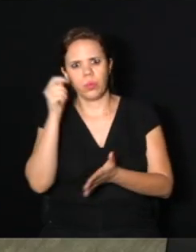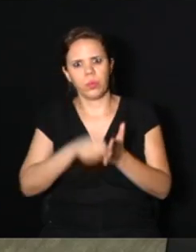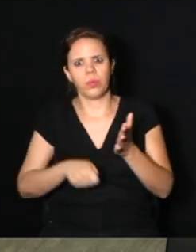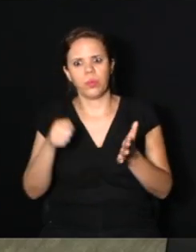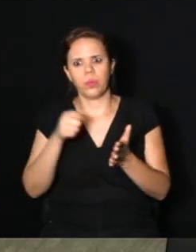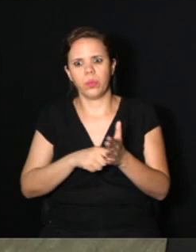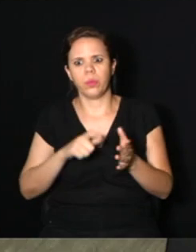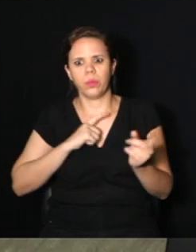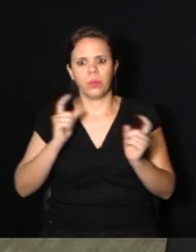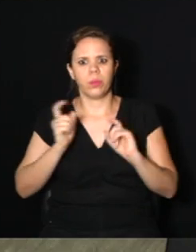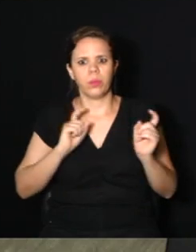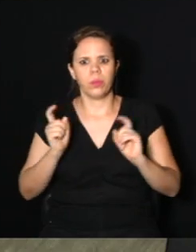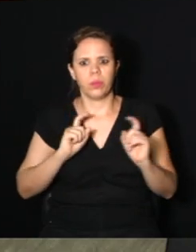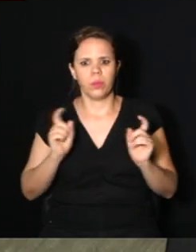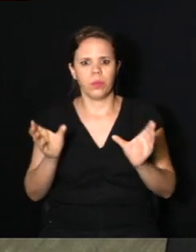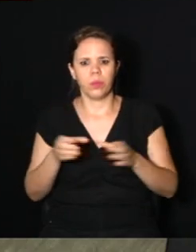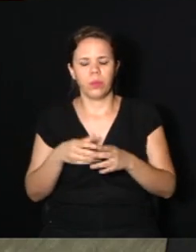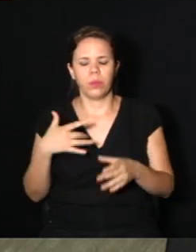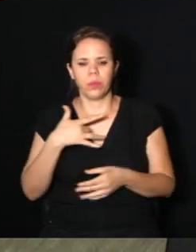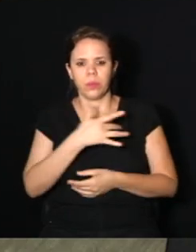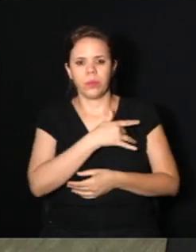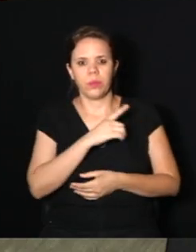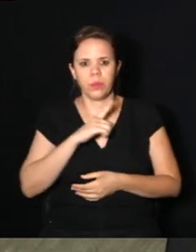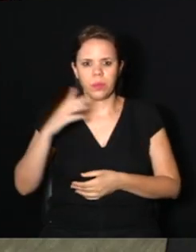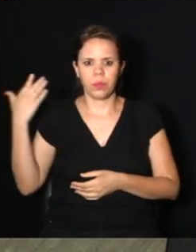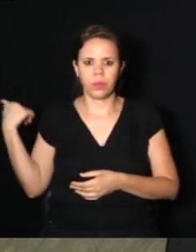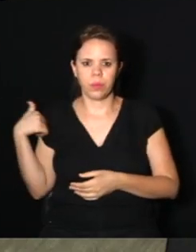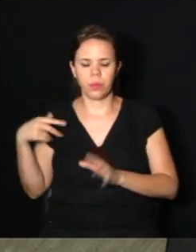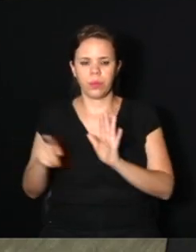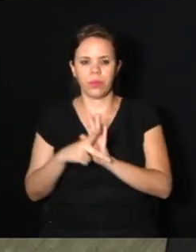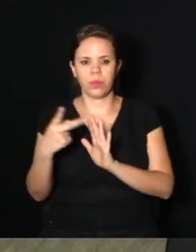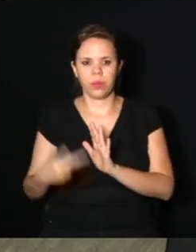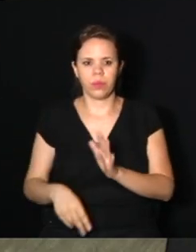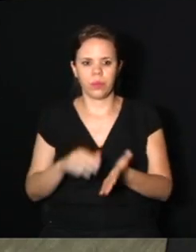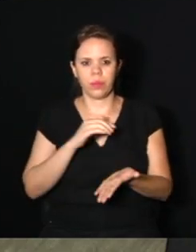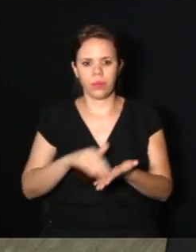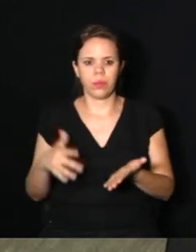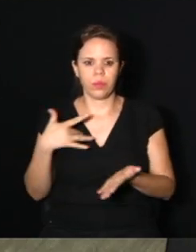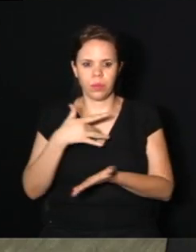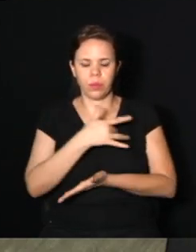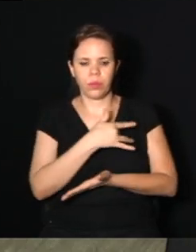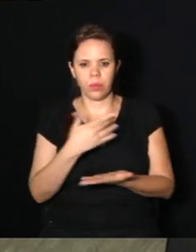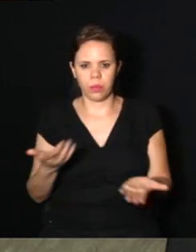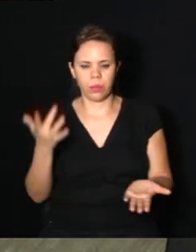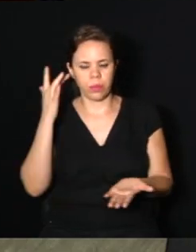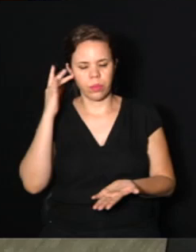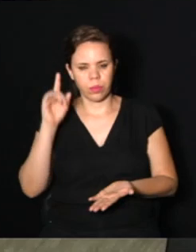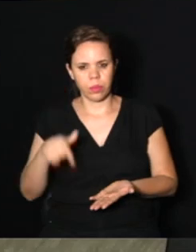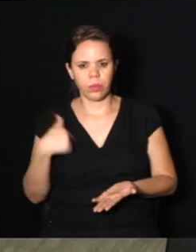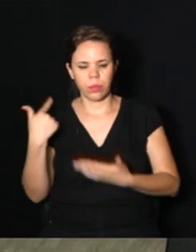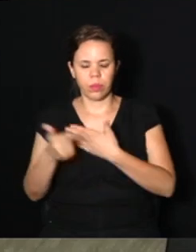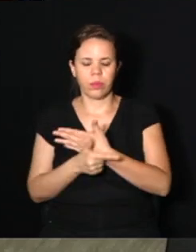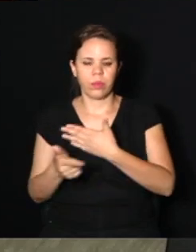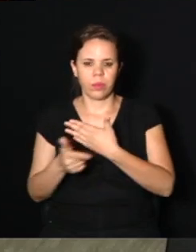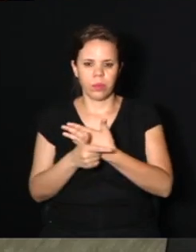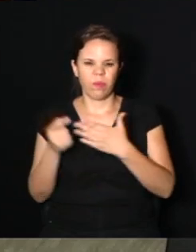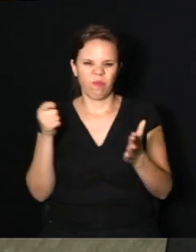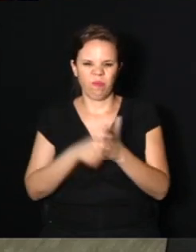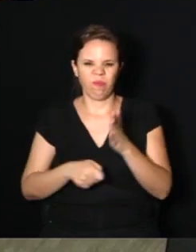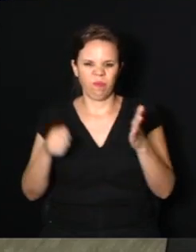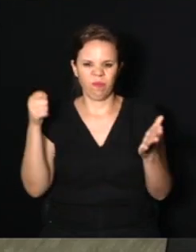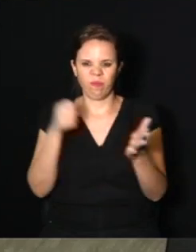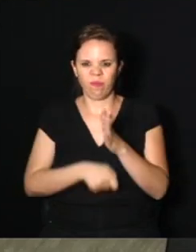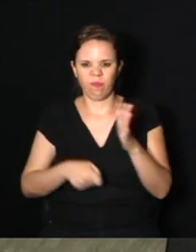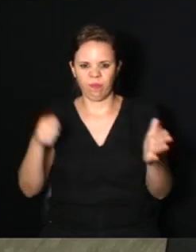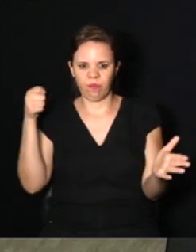aqui na Comissão de Saúde, nós tivemos reunião na própria Secretaria de Saúde, mas eu acho que esse é o nosso papel, né, persistir